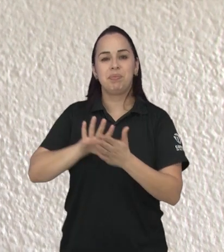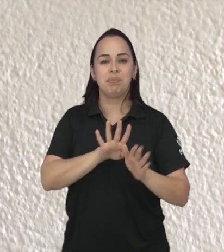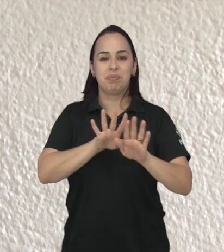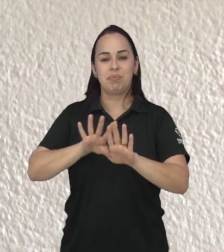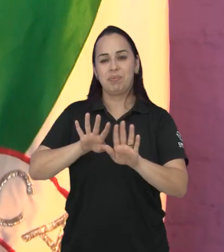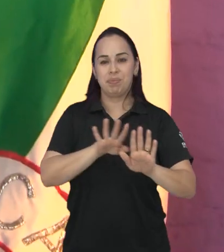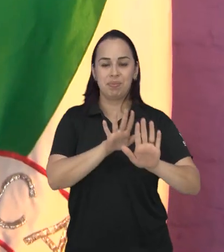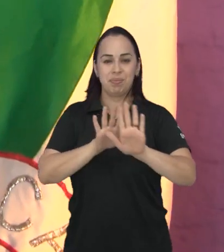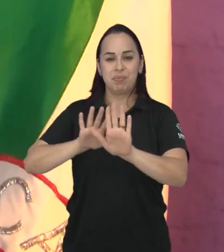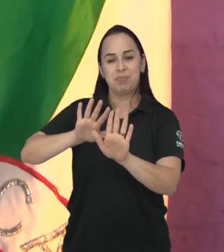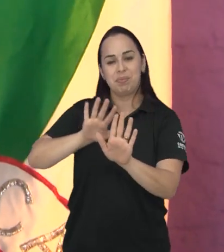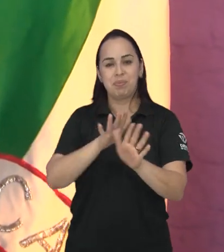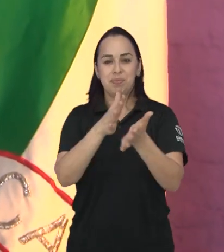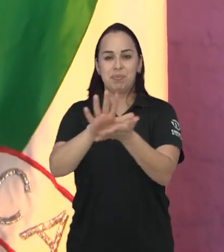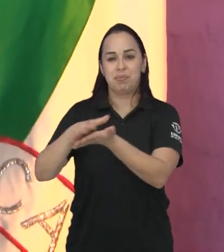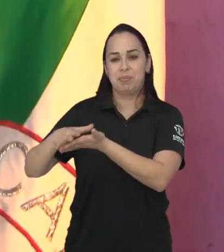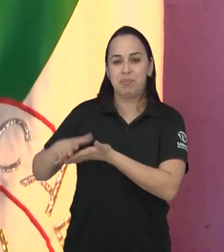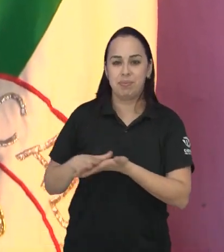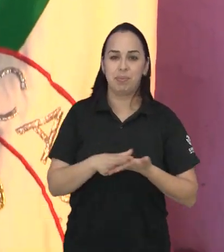oh, orbitando na